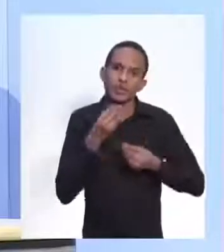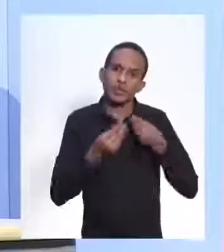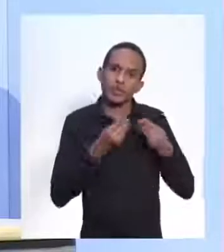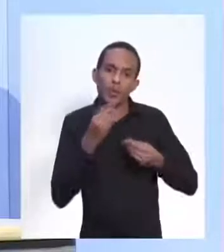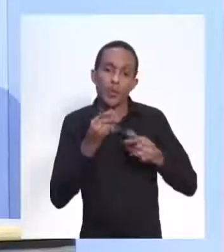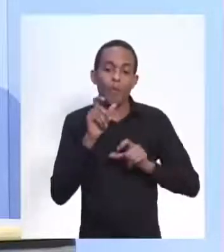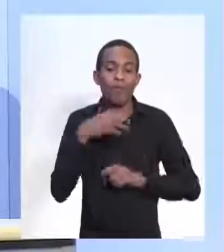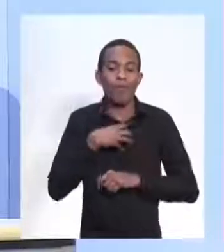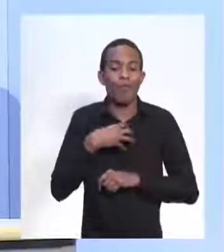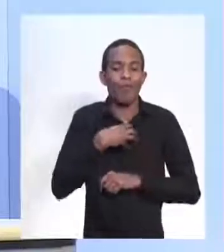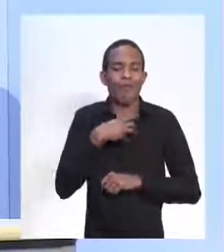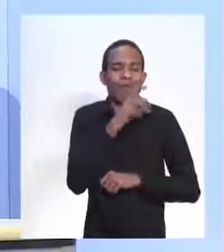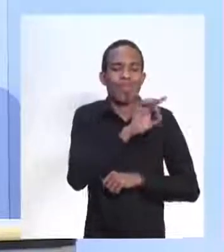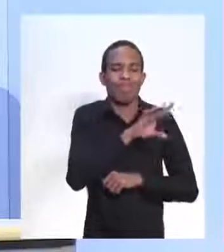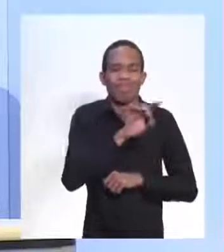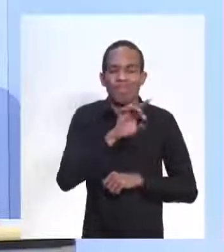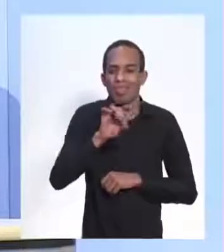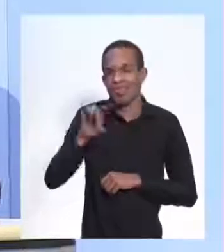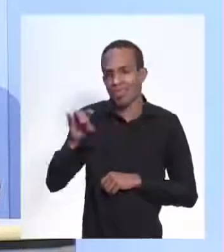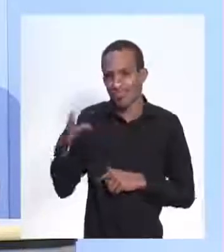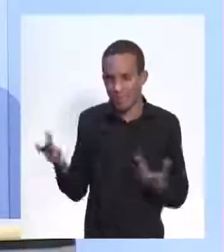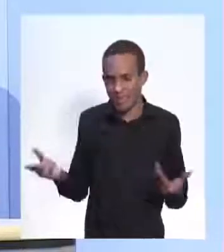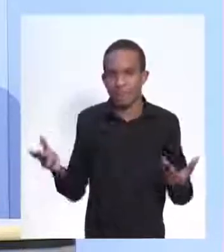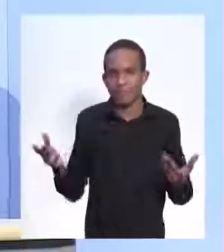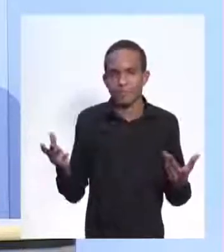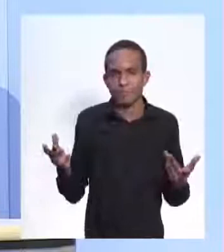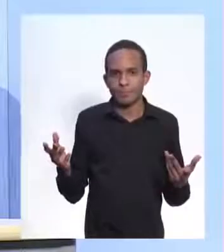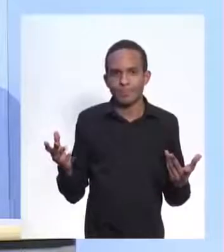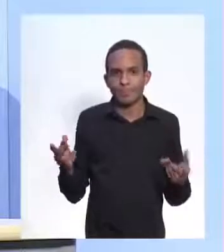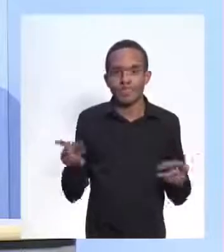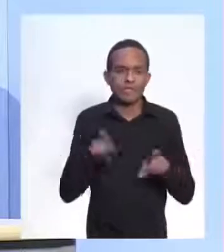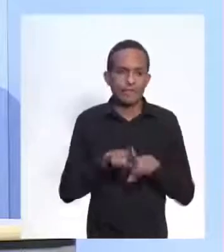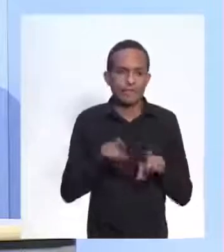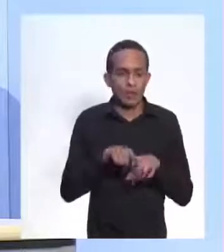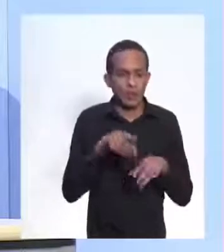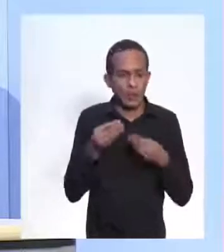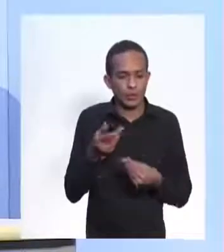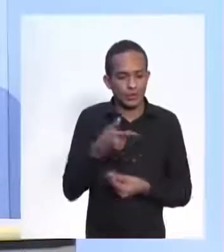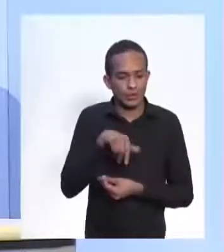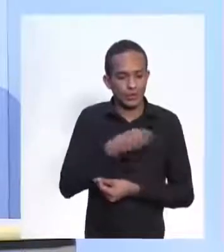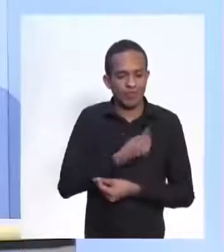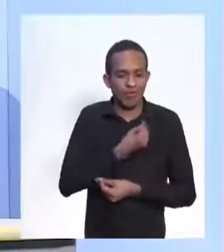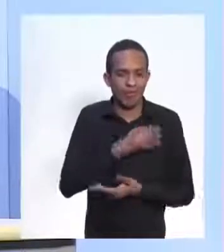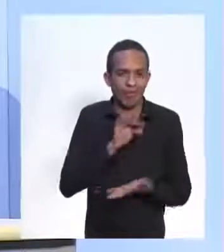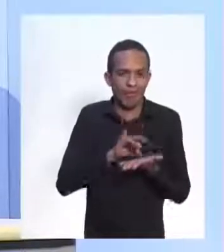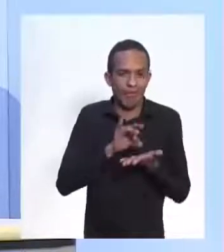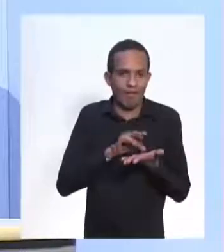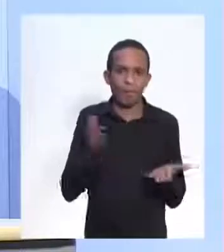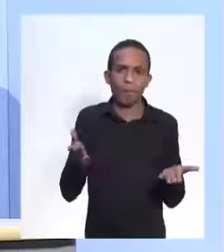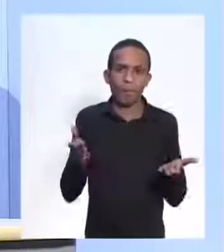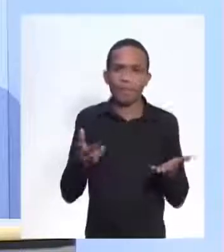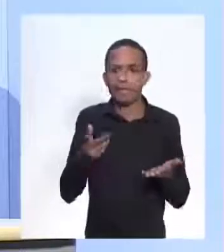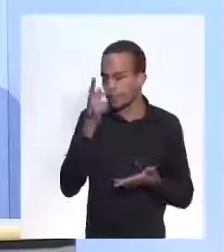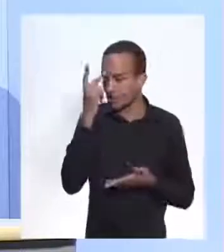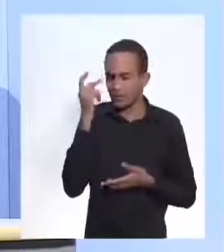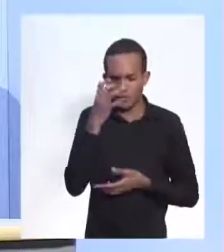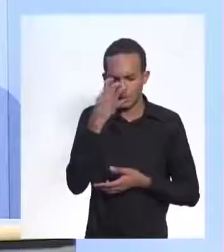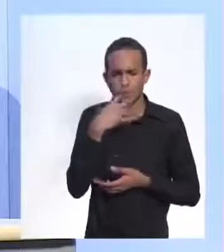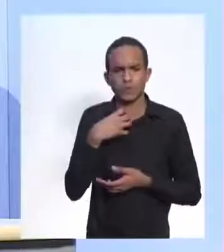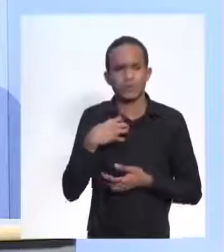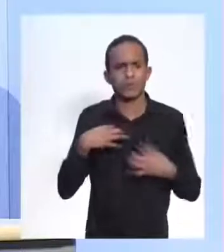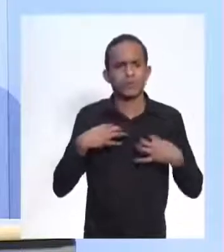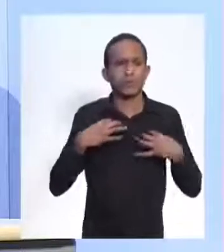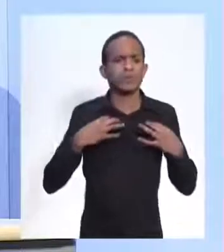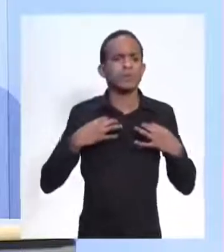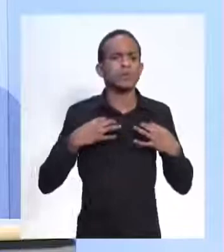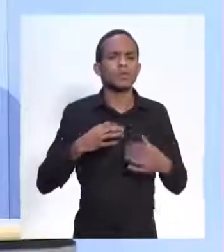da personalidade de cada personagem, assim como nós na vida real. Observem, né? Pessoas mais sérias geralmente